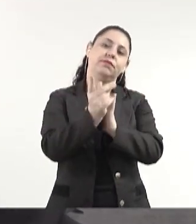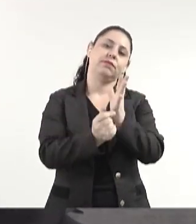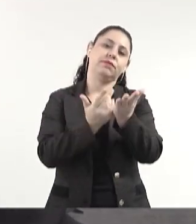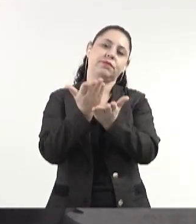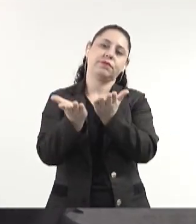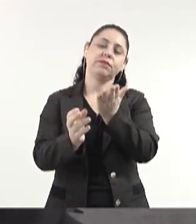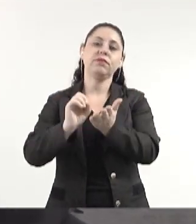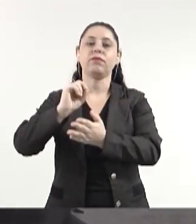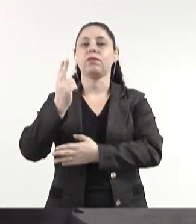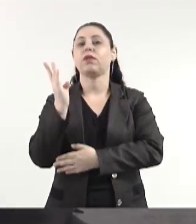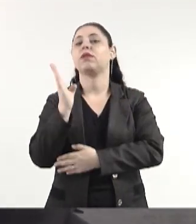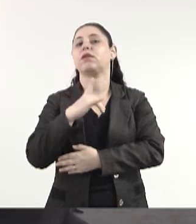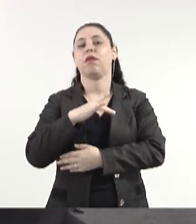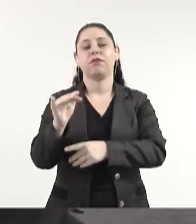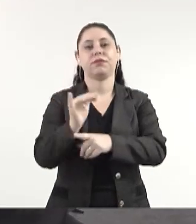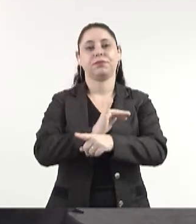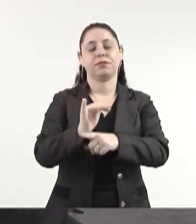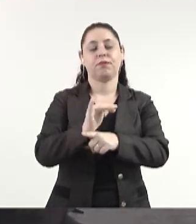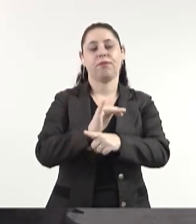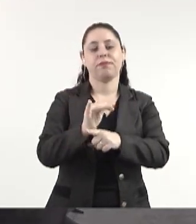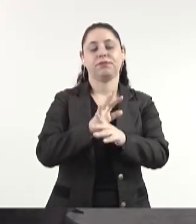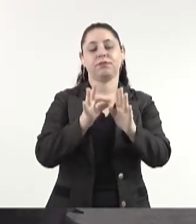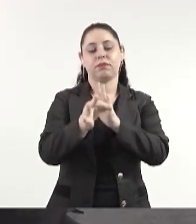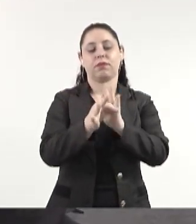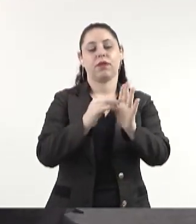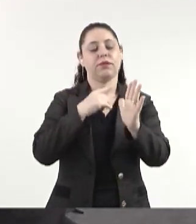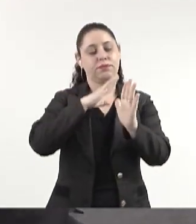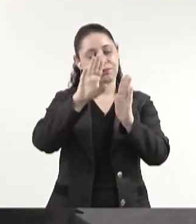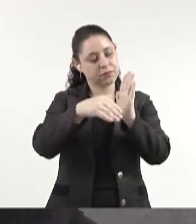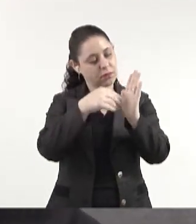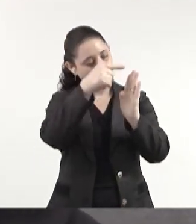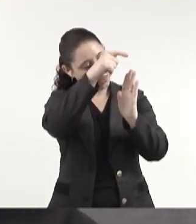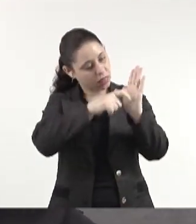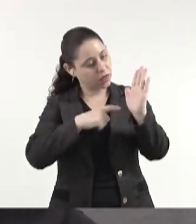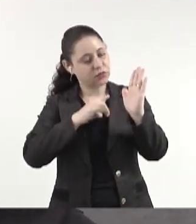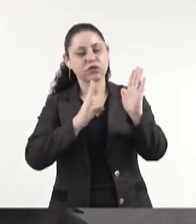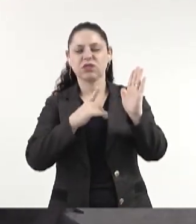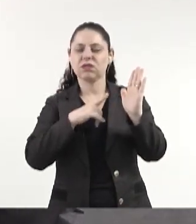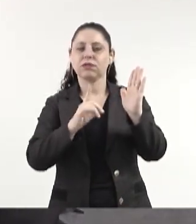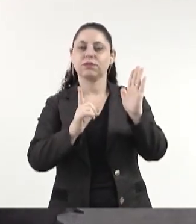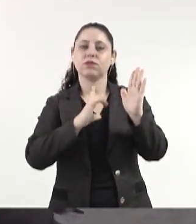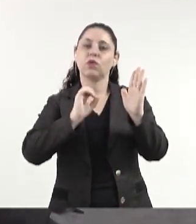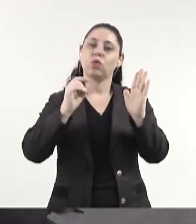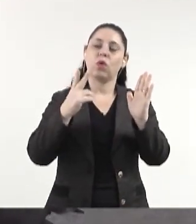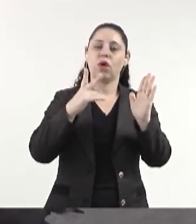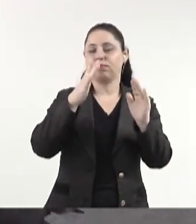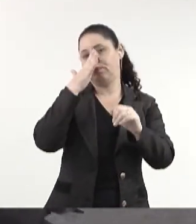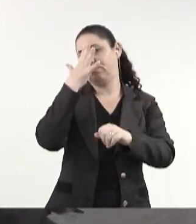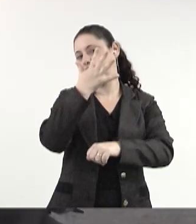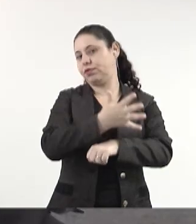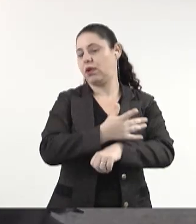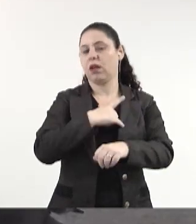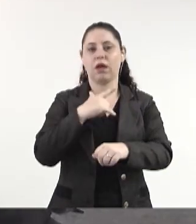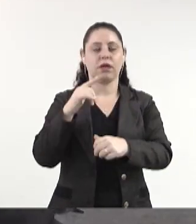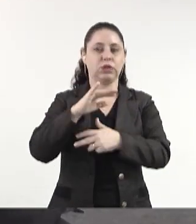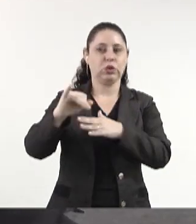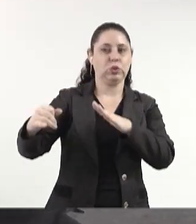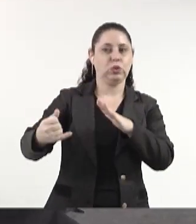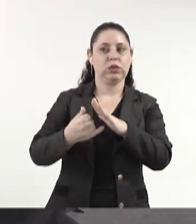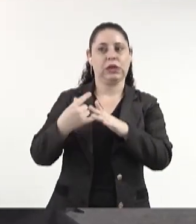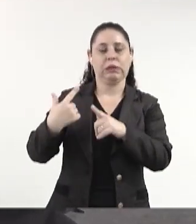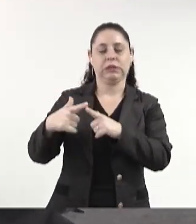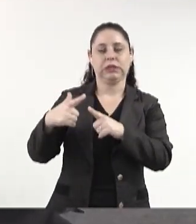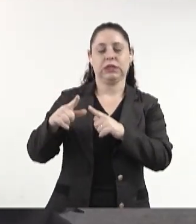orçamentárias, ou já são ações que já estão previstas na própria LOA, ou porque invade competência de instituições,